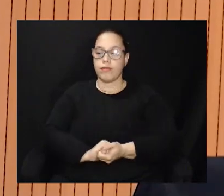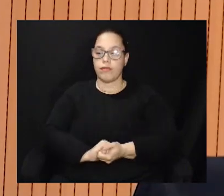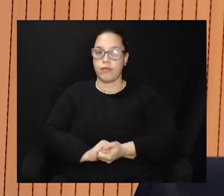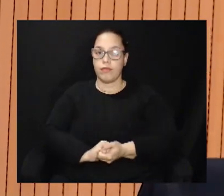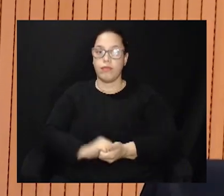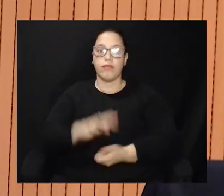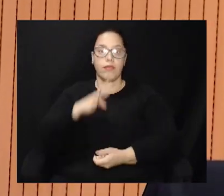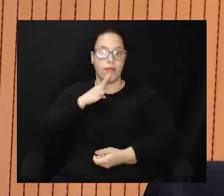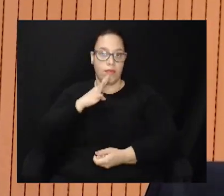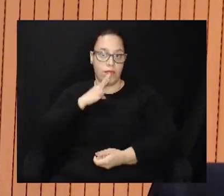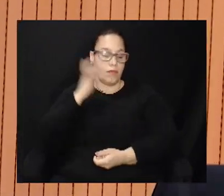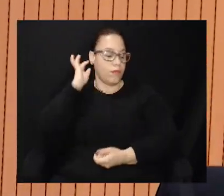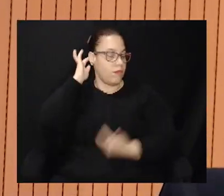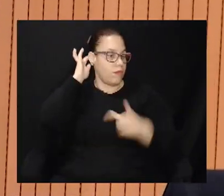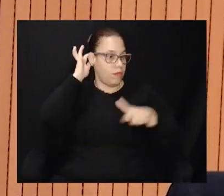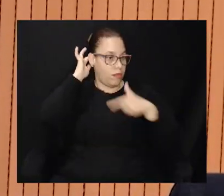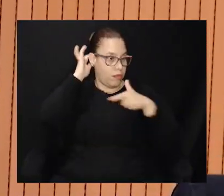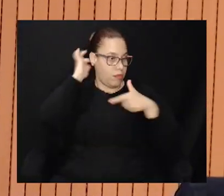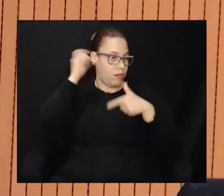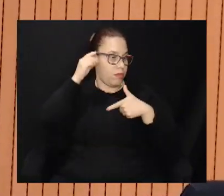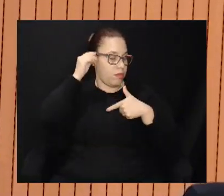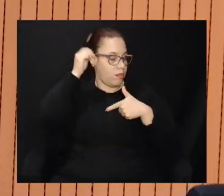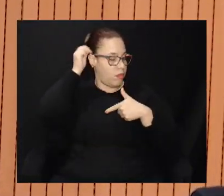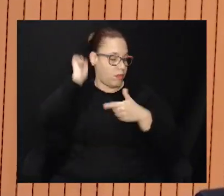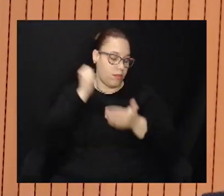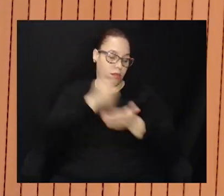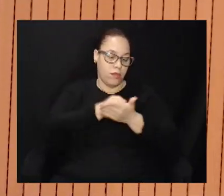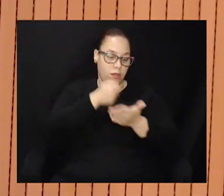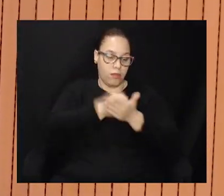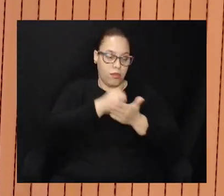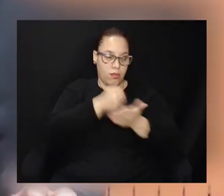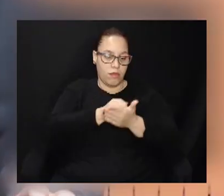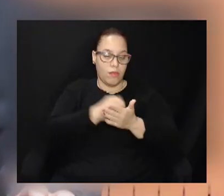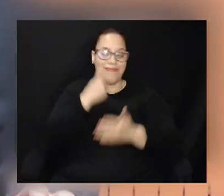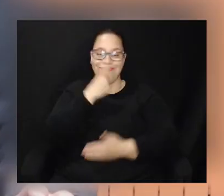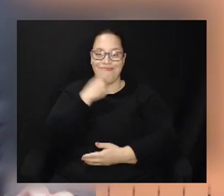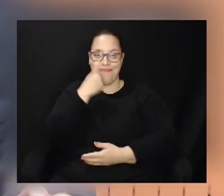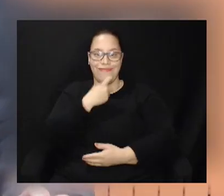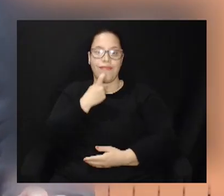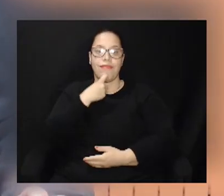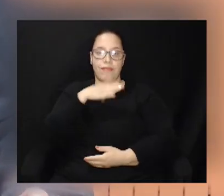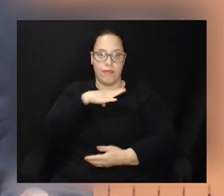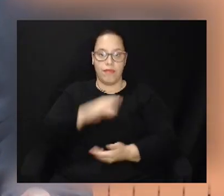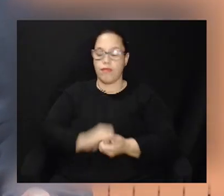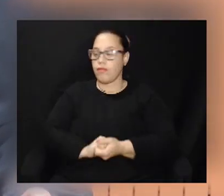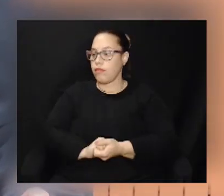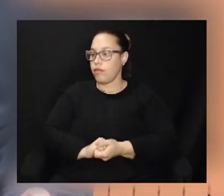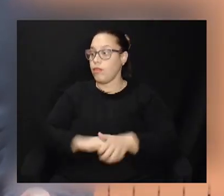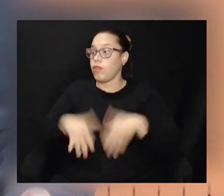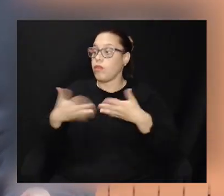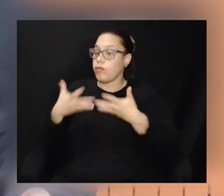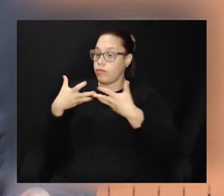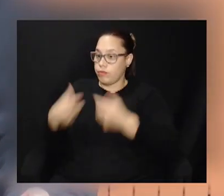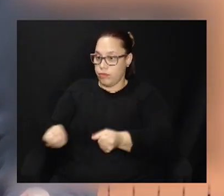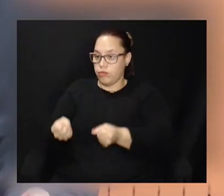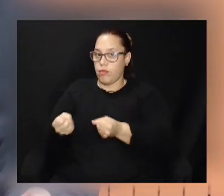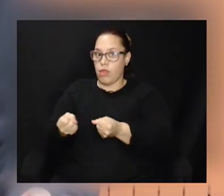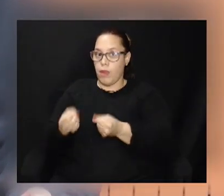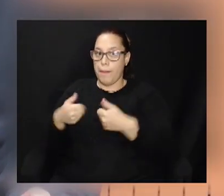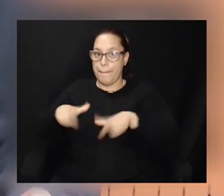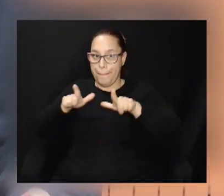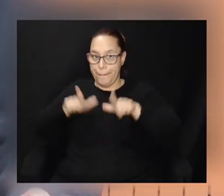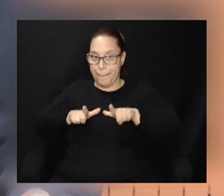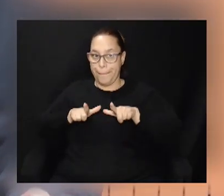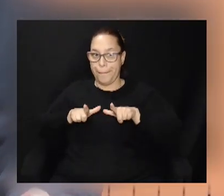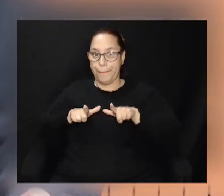pelo trabalho e dedicação à odontologia em Campinas. Quando alguém recebe um mérito, um diploma de